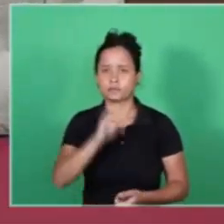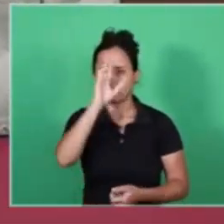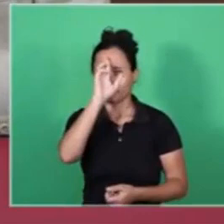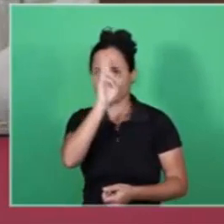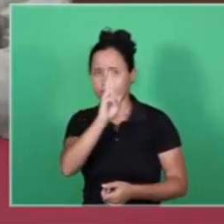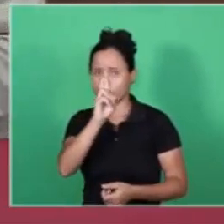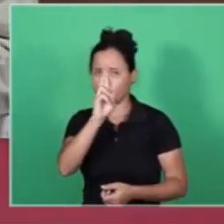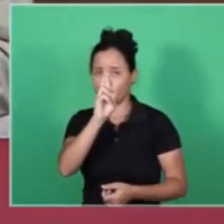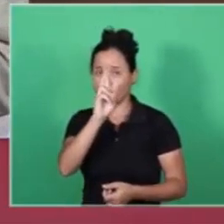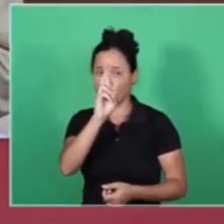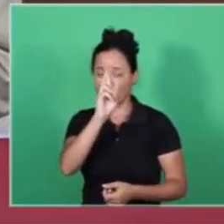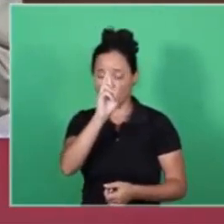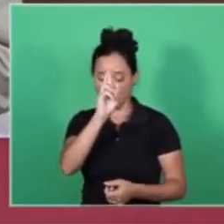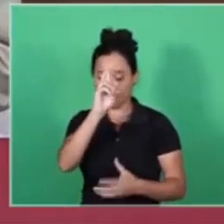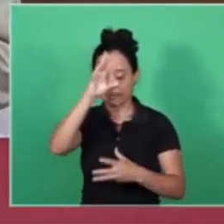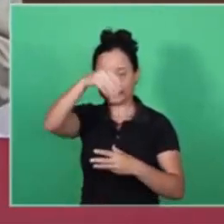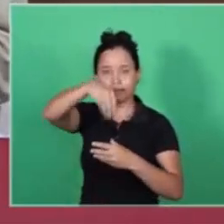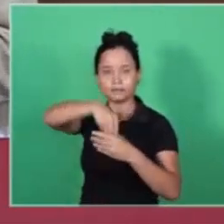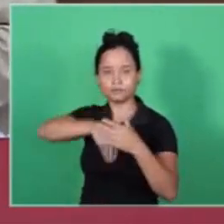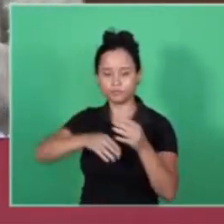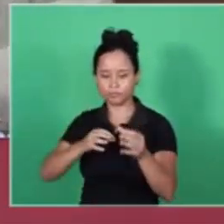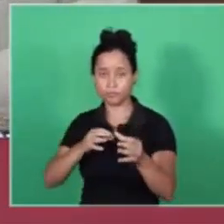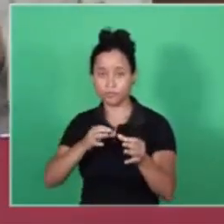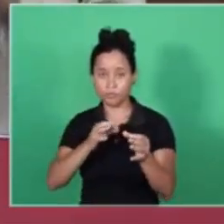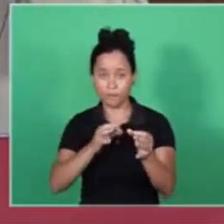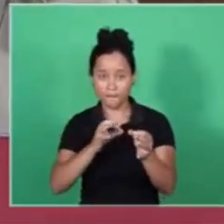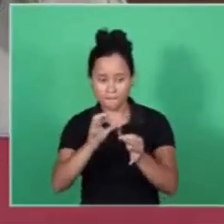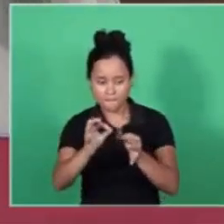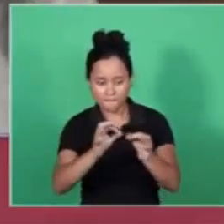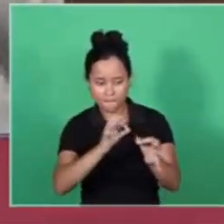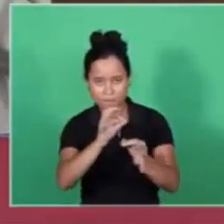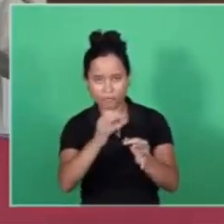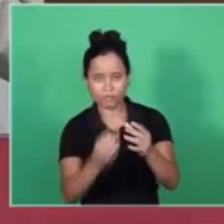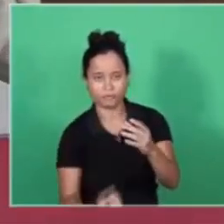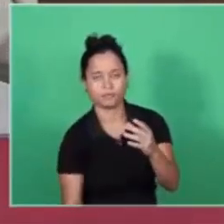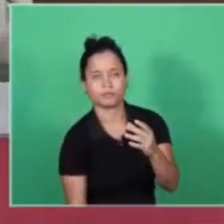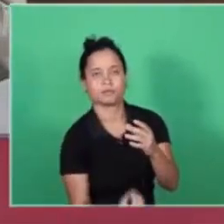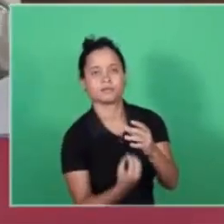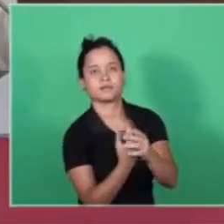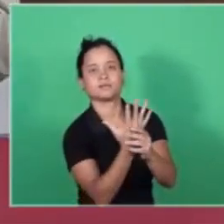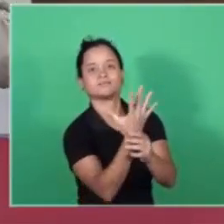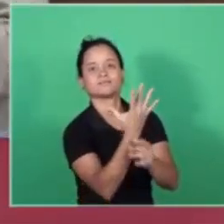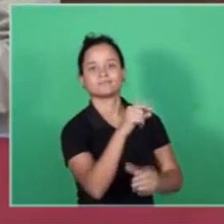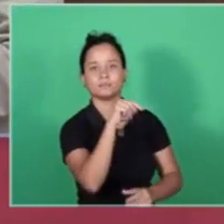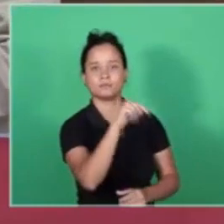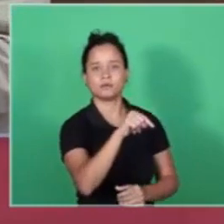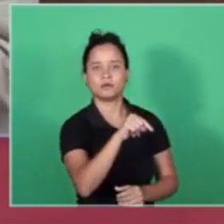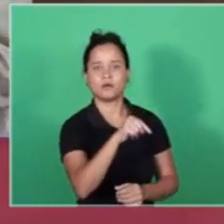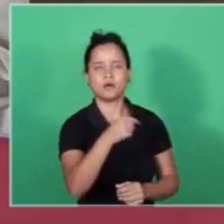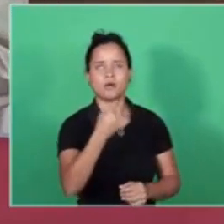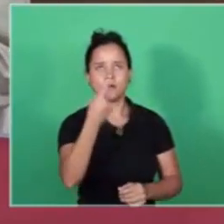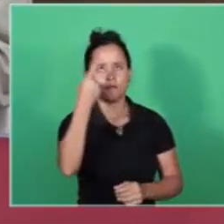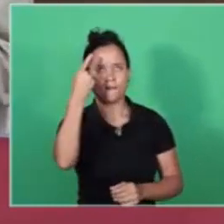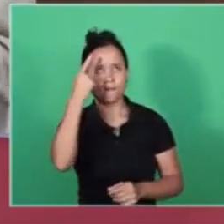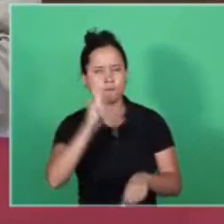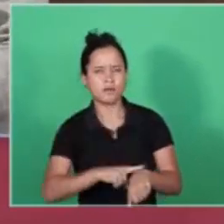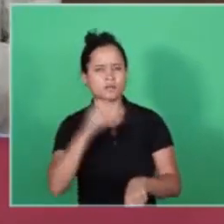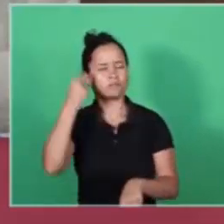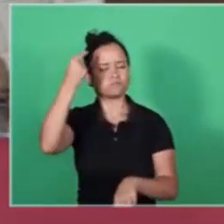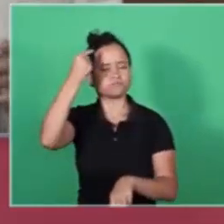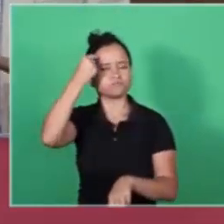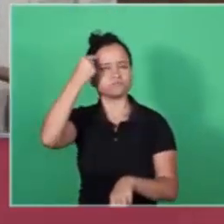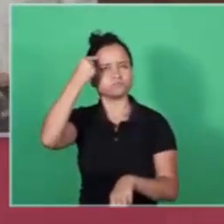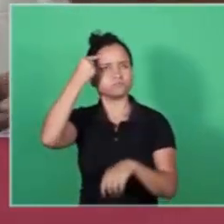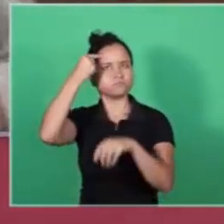da criação. Quando eu penso, eu estou dentro do projeto da coisa.